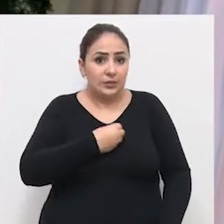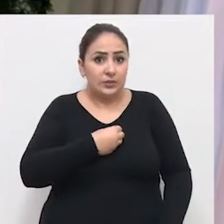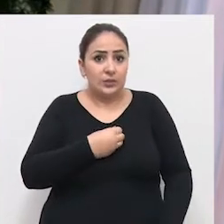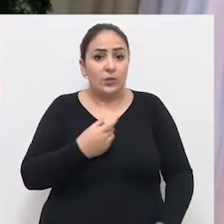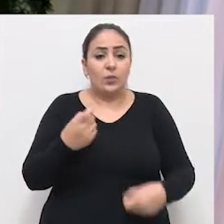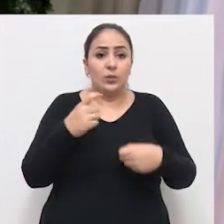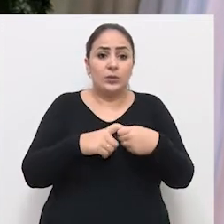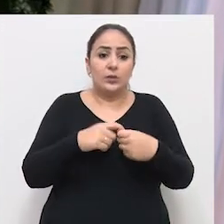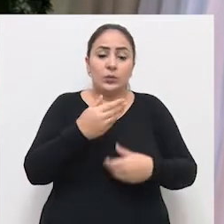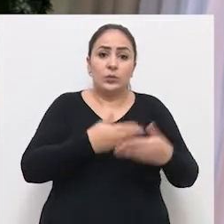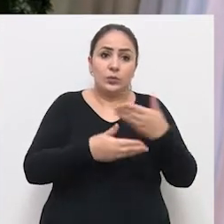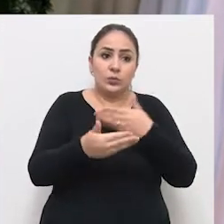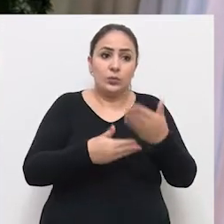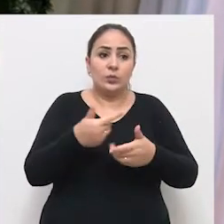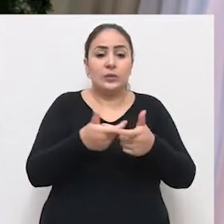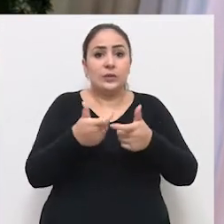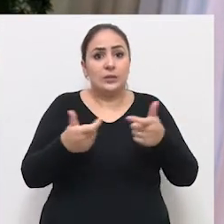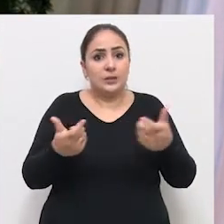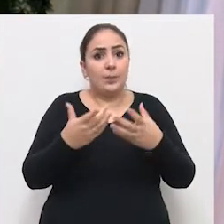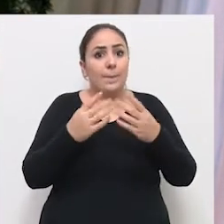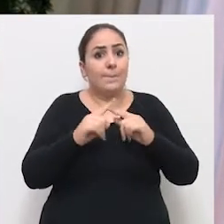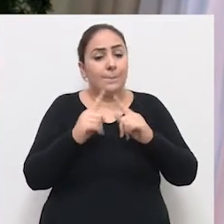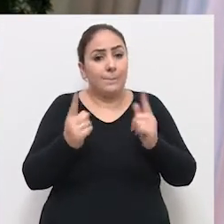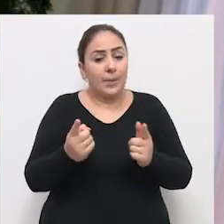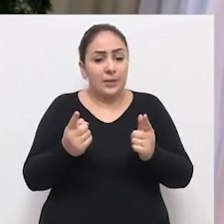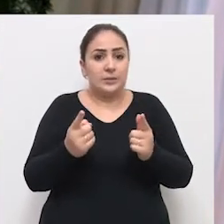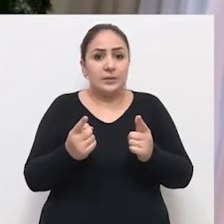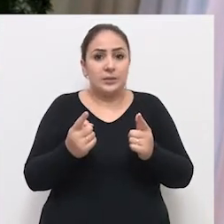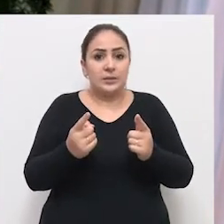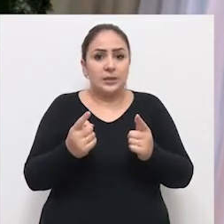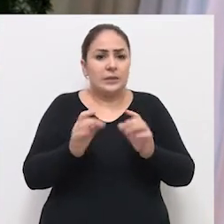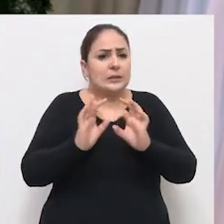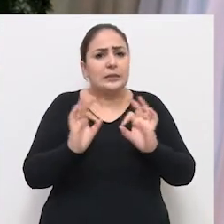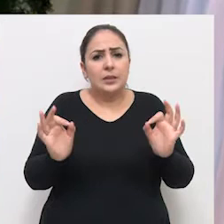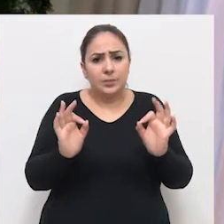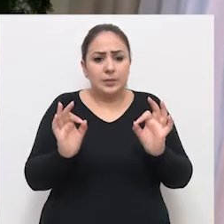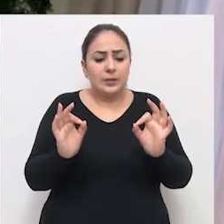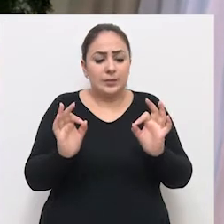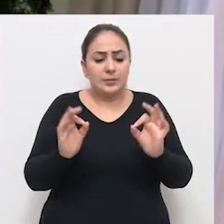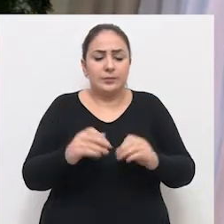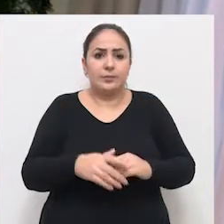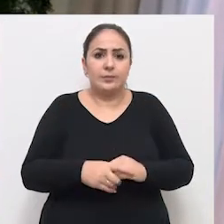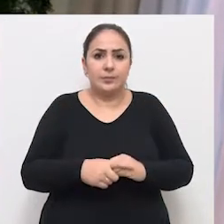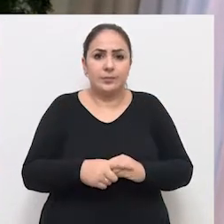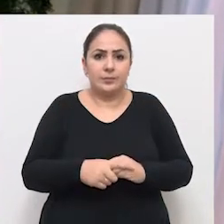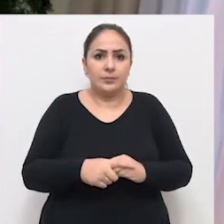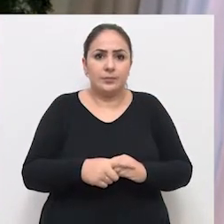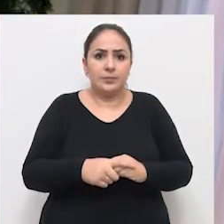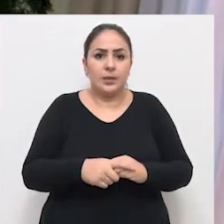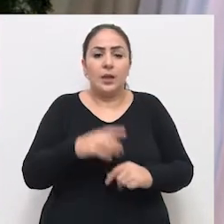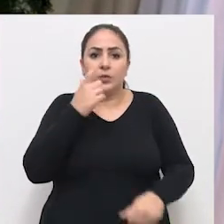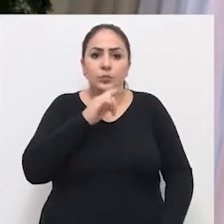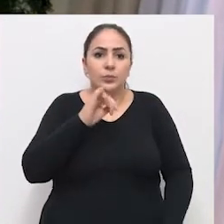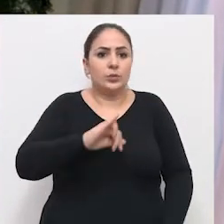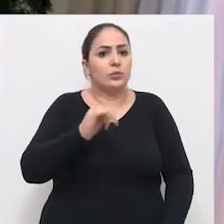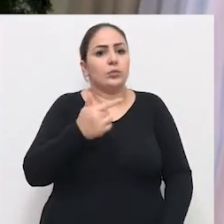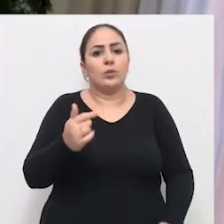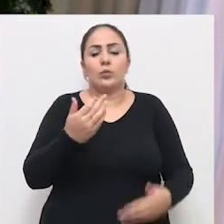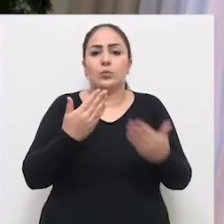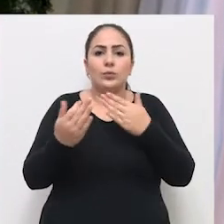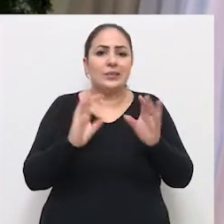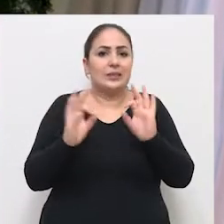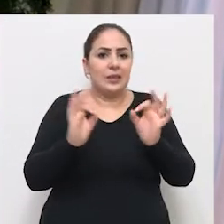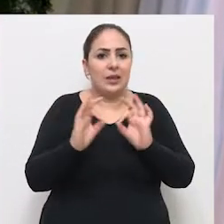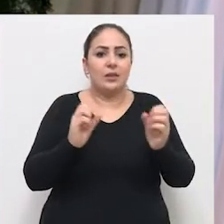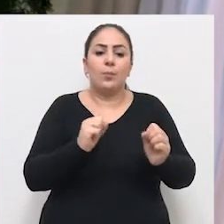vendas estavam retomando um fluxo de crescimento, muito embora modesto ainda, mas importante